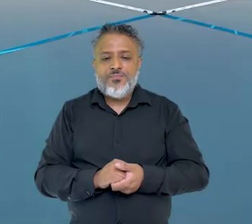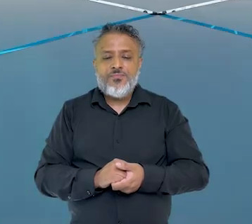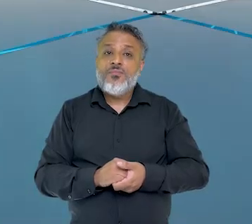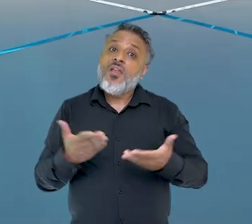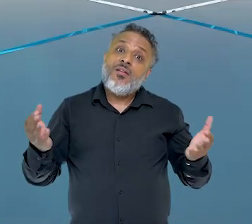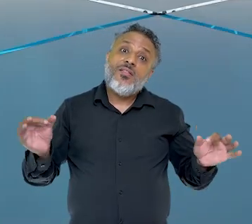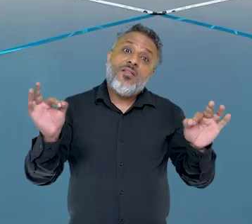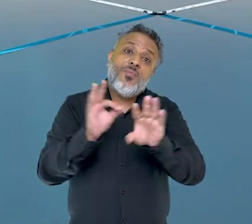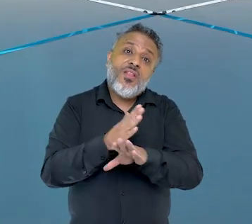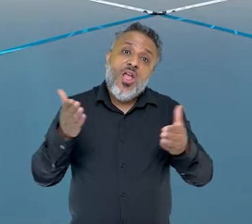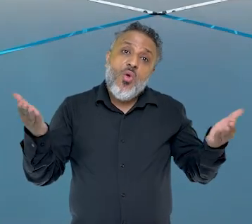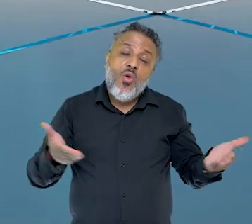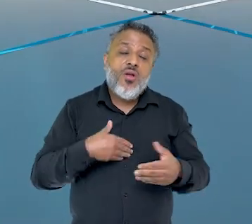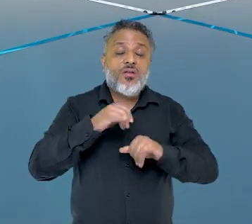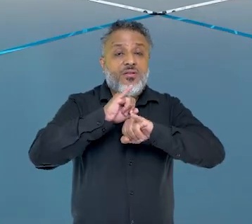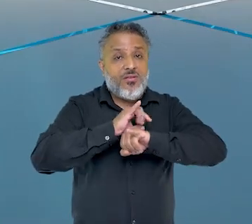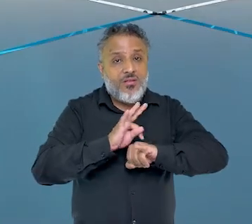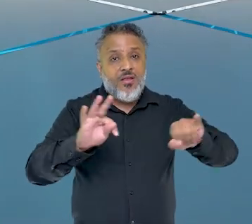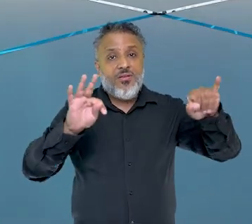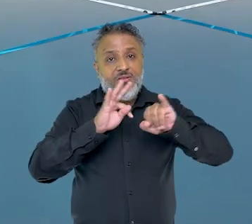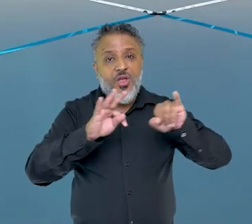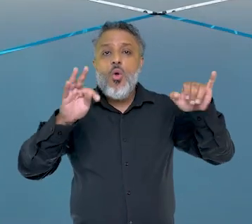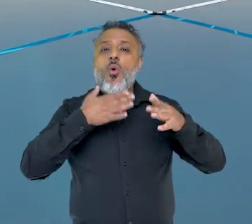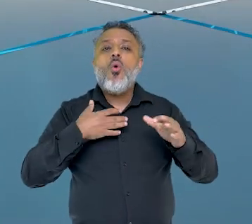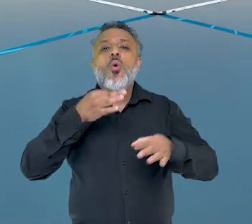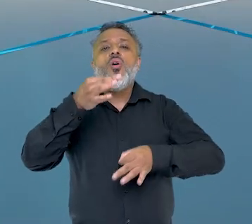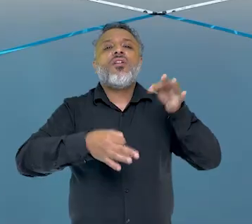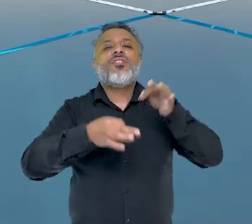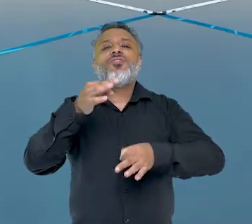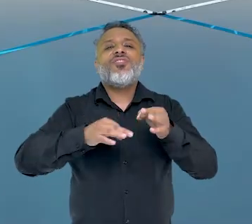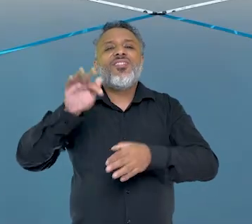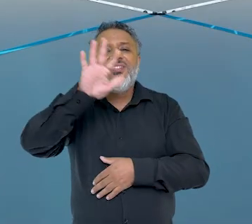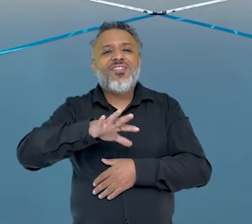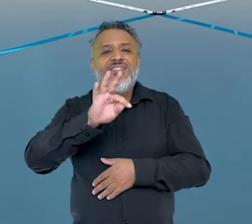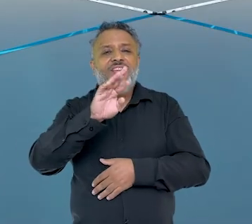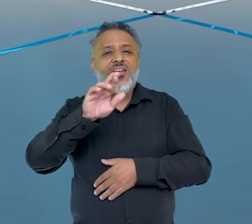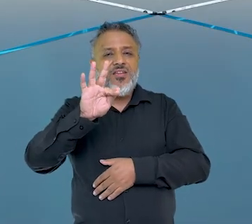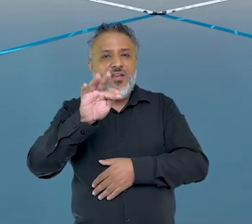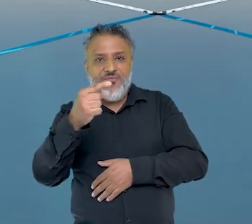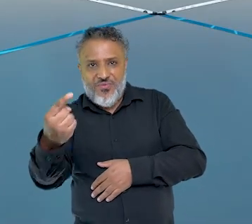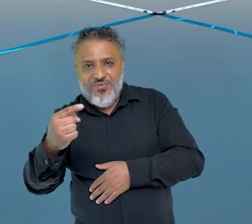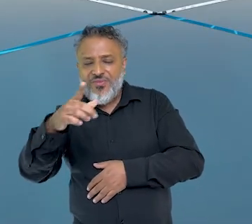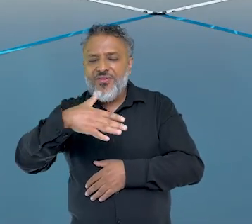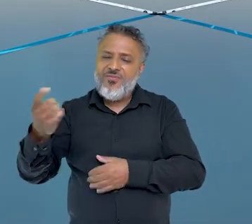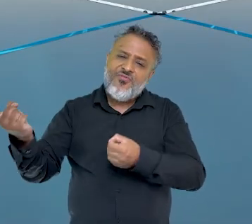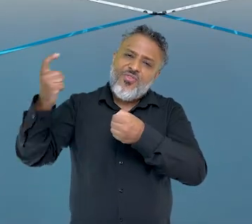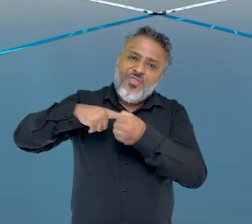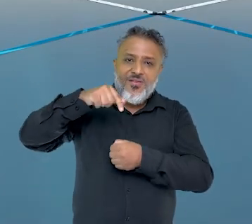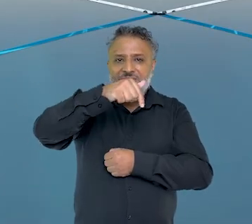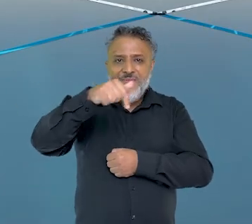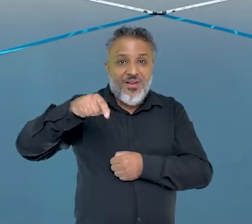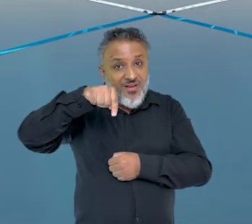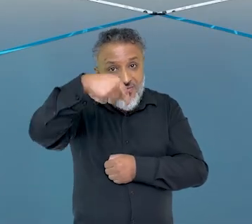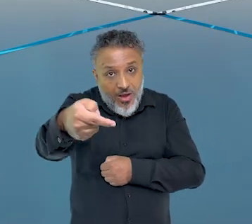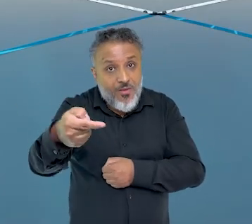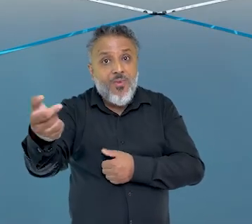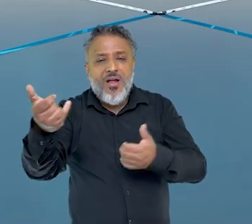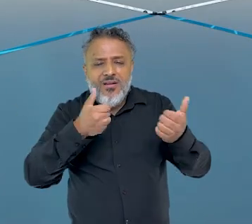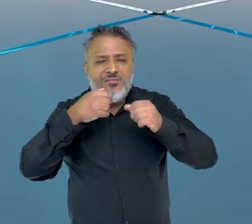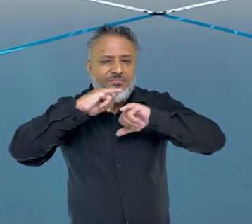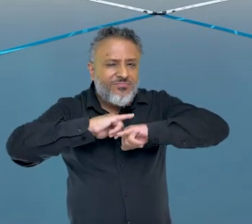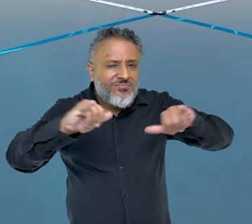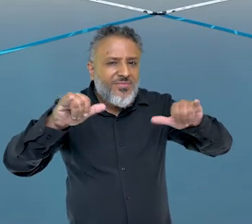Termina agora o Inteiro Teor, o programa da Justiça Federal da Primeira Região. Voltamos na semana que vem com mais uma